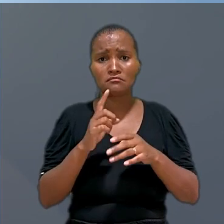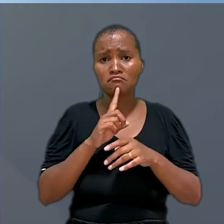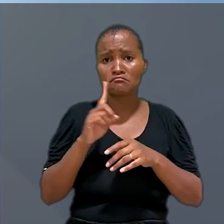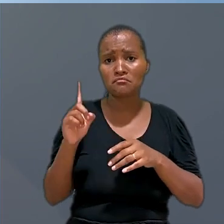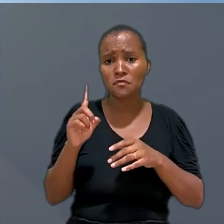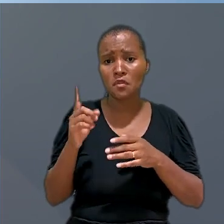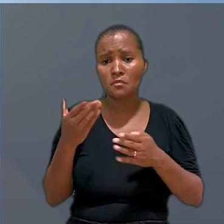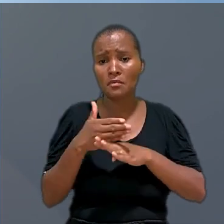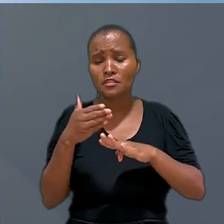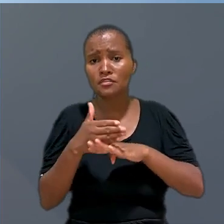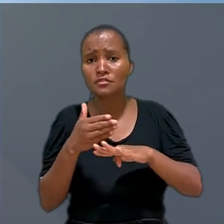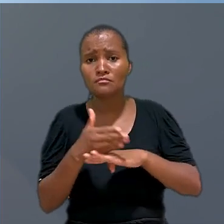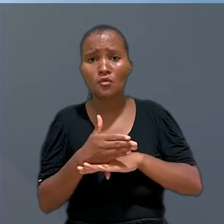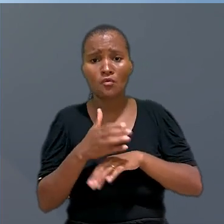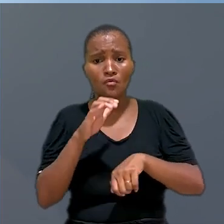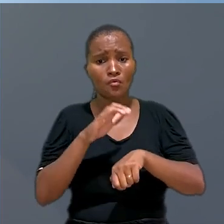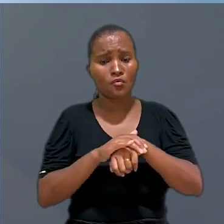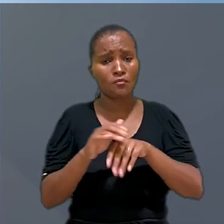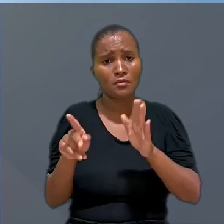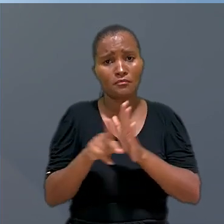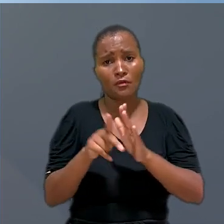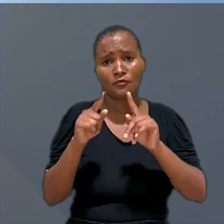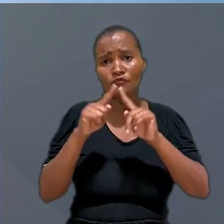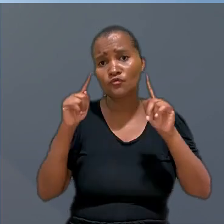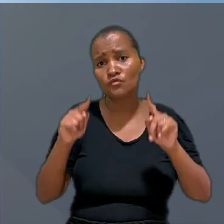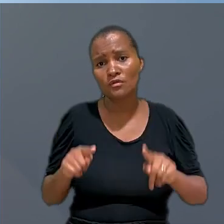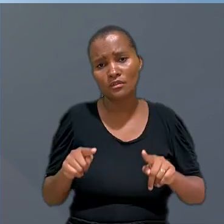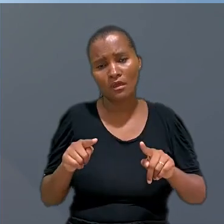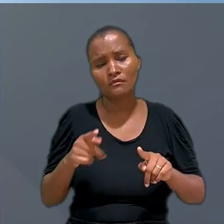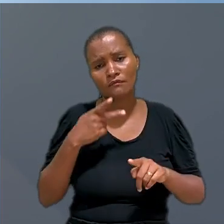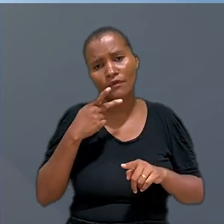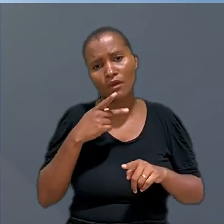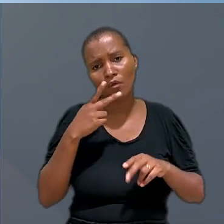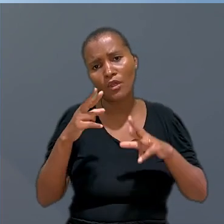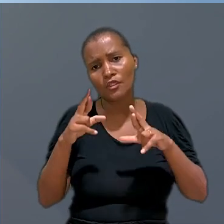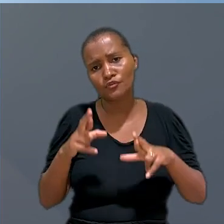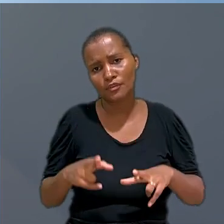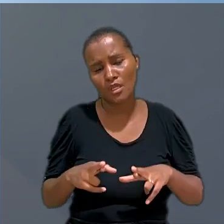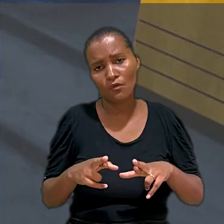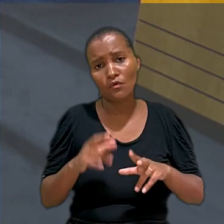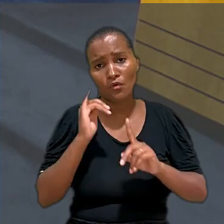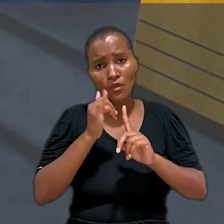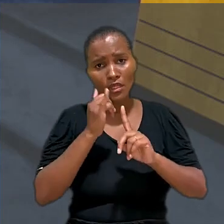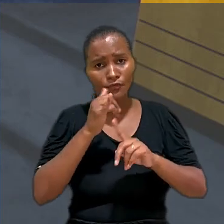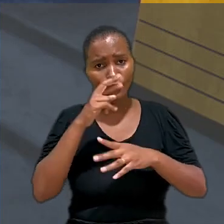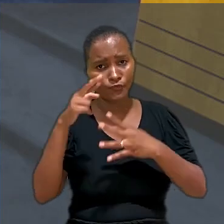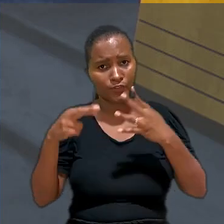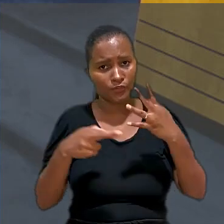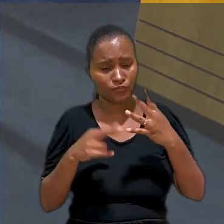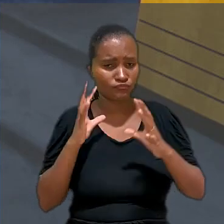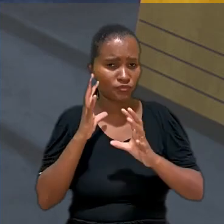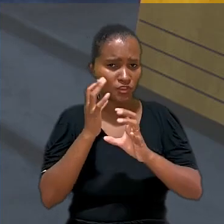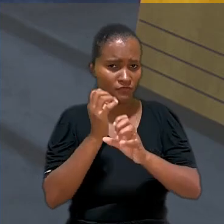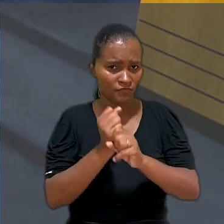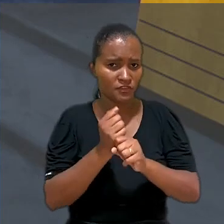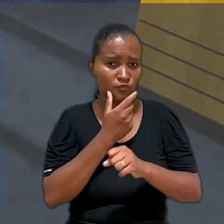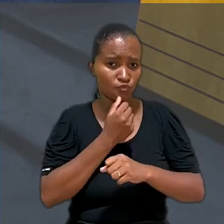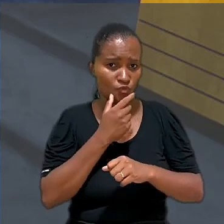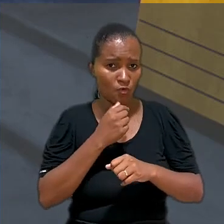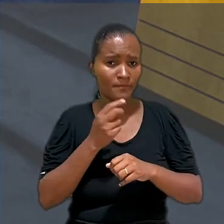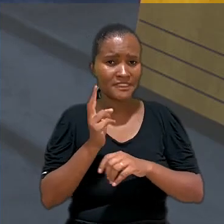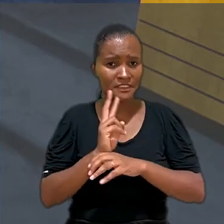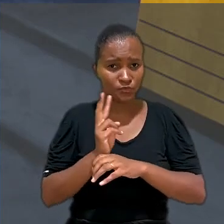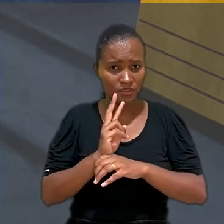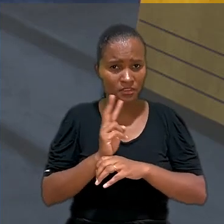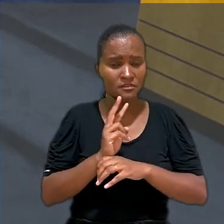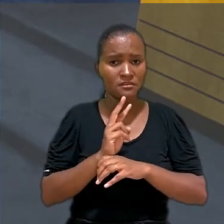ocorrência do acidente, restando clara a culpa exclusiva do empregado, afirmou o regional. O relator do recurso de revista do segurança